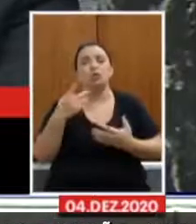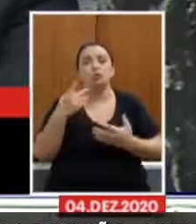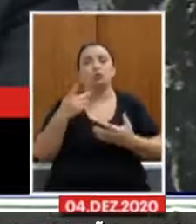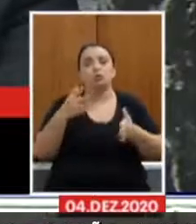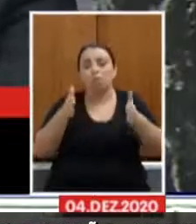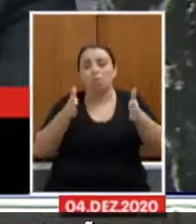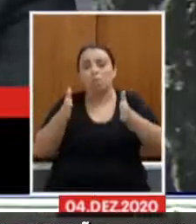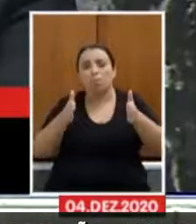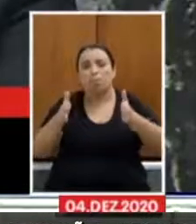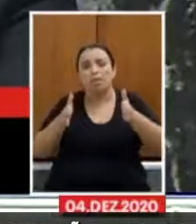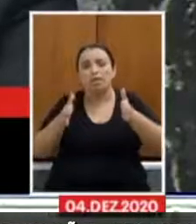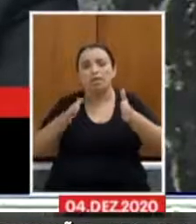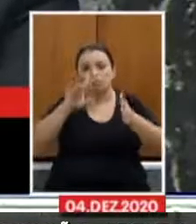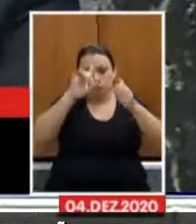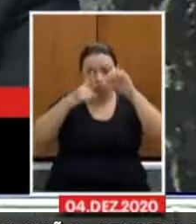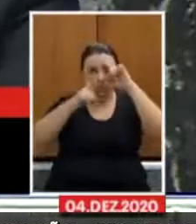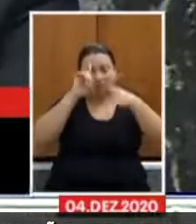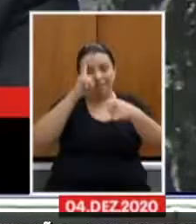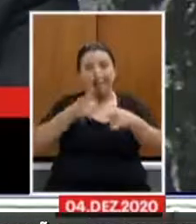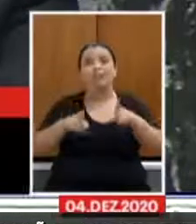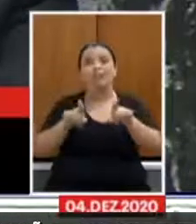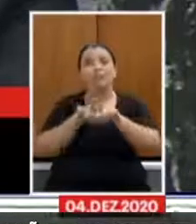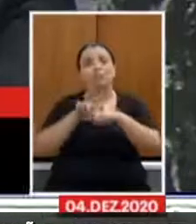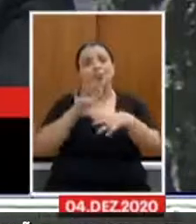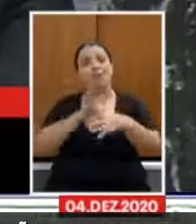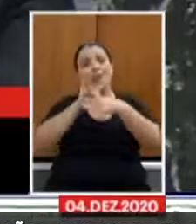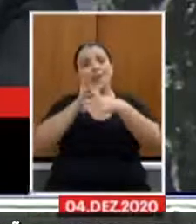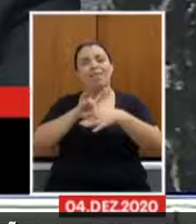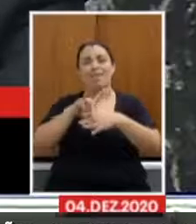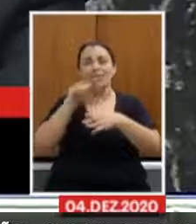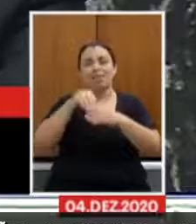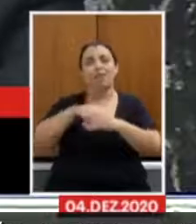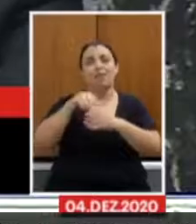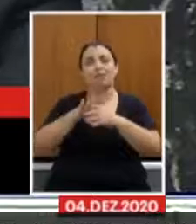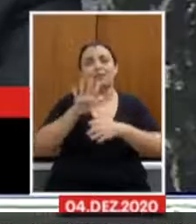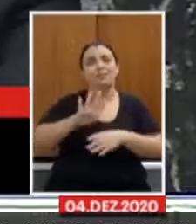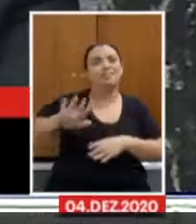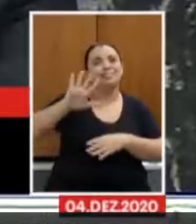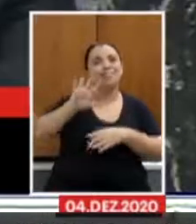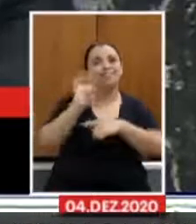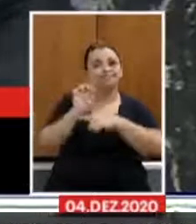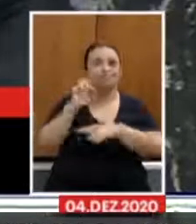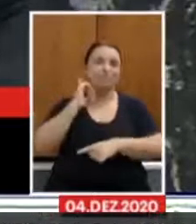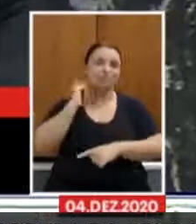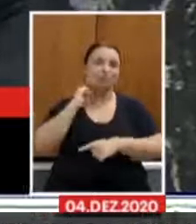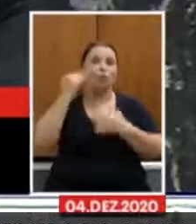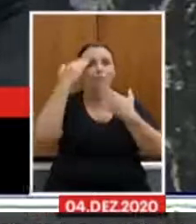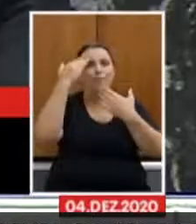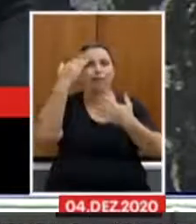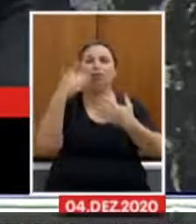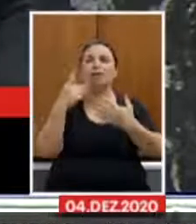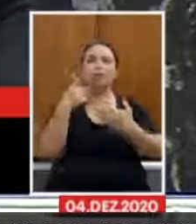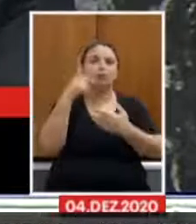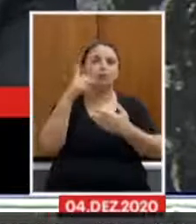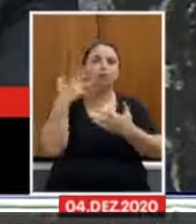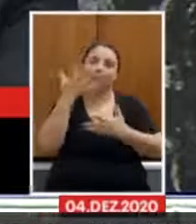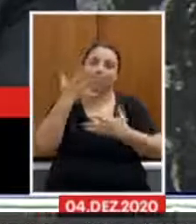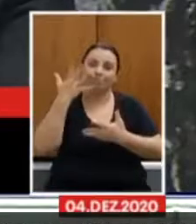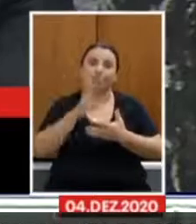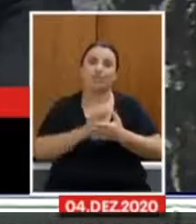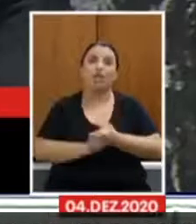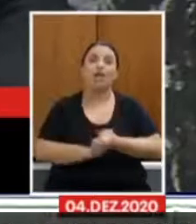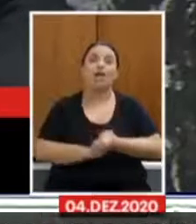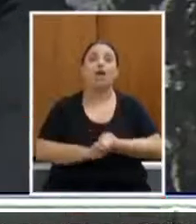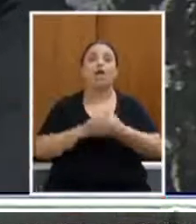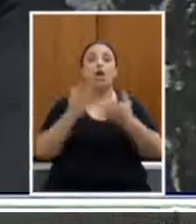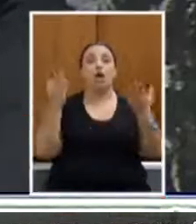e pela liderança que exerce em todo o Estado de Minas Gerais. Muito obrigado pelas palavras. A presidência